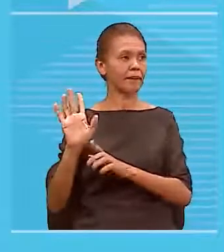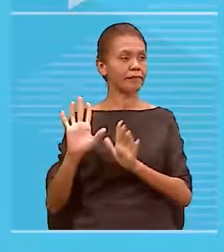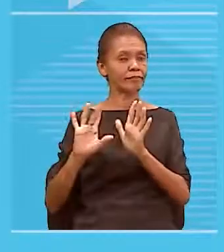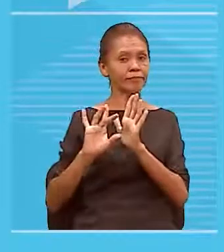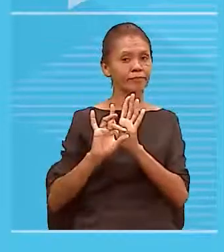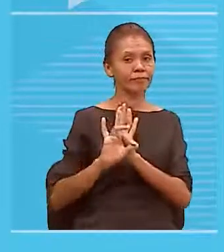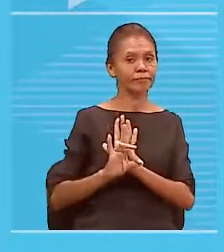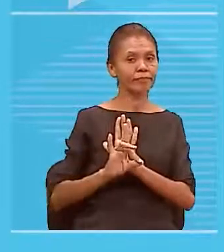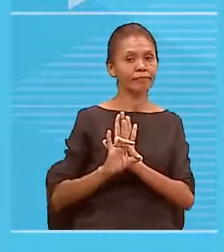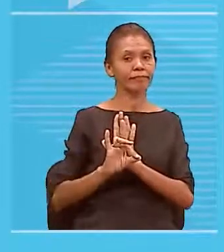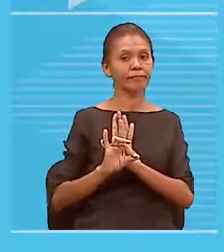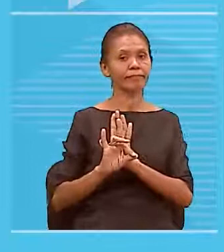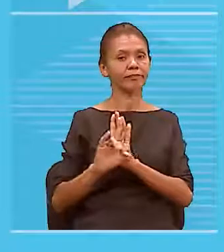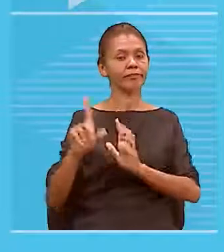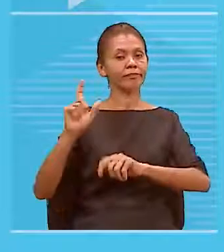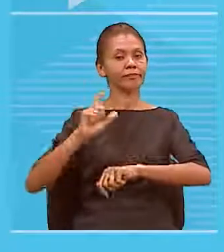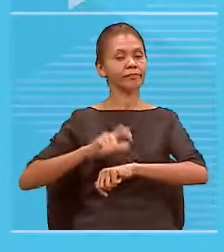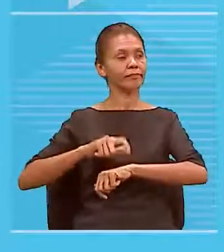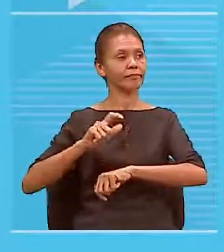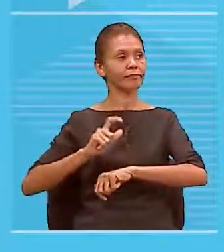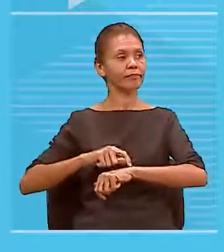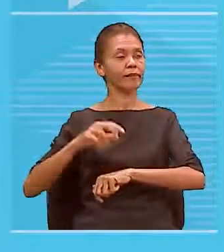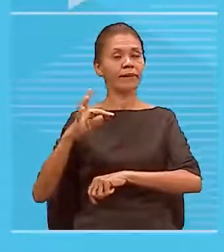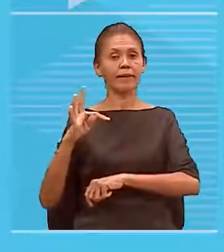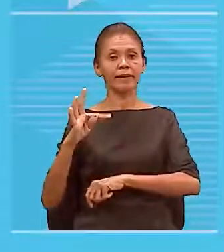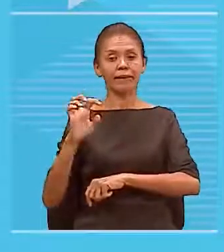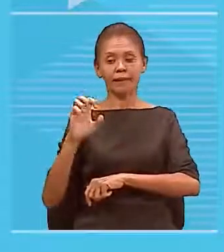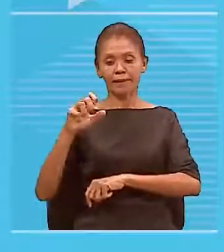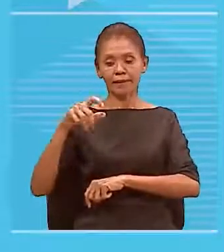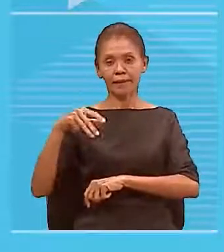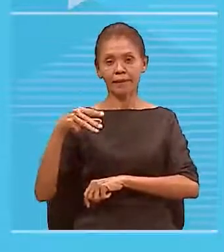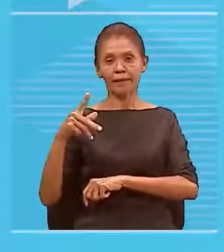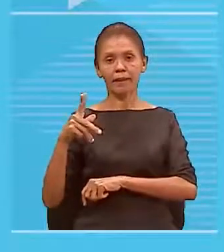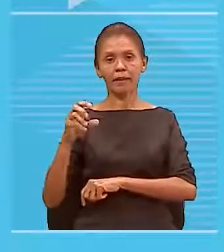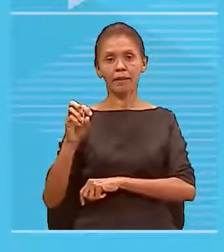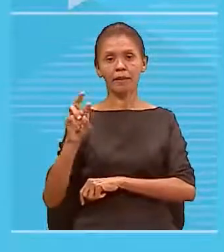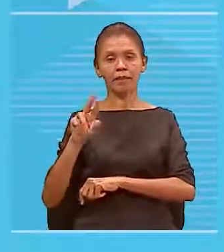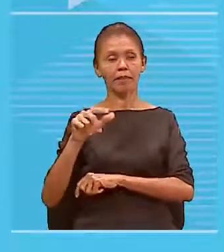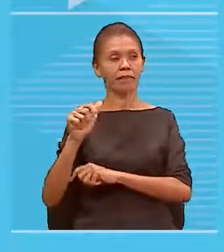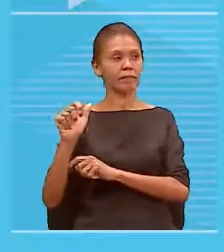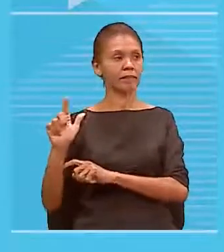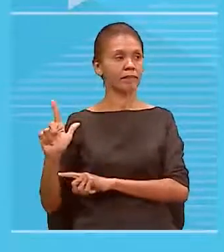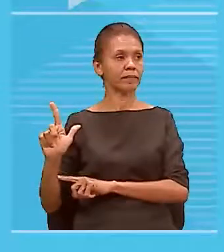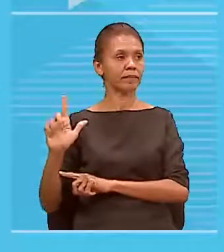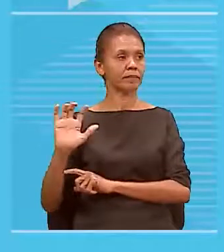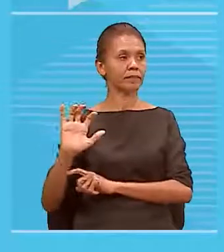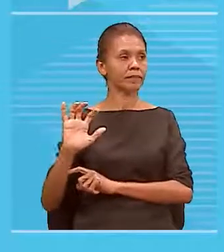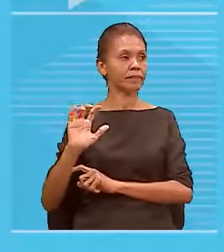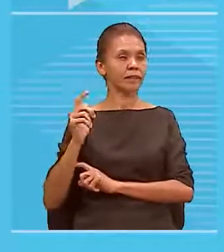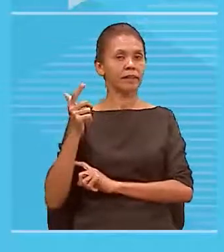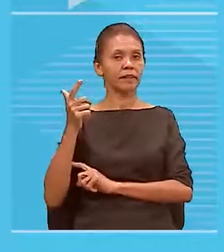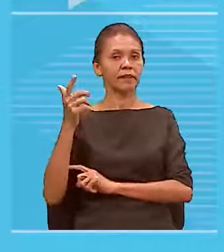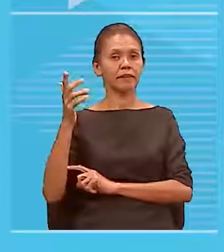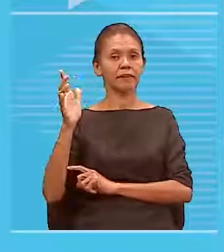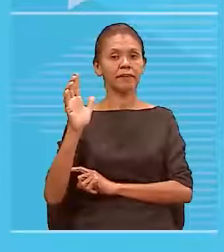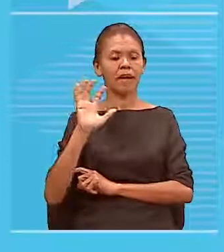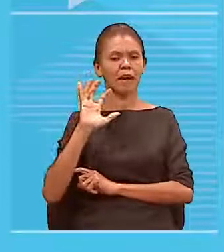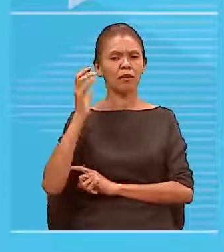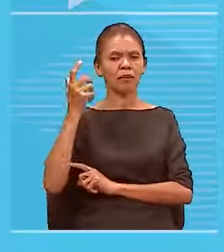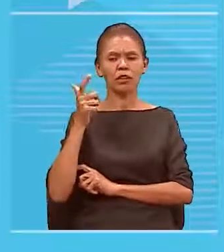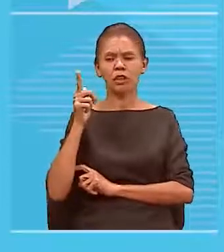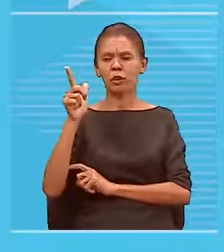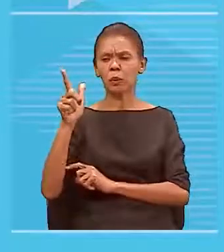temporal enquanto acontece isso aqui né acontece em outros fatos em outros lugares